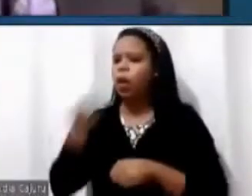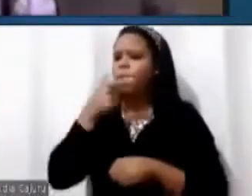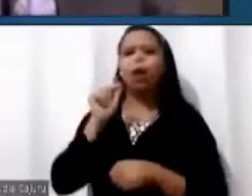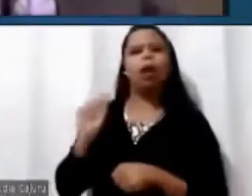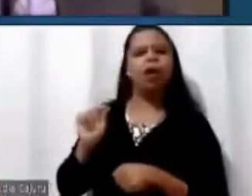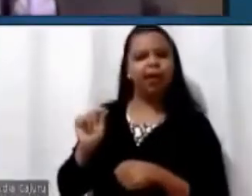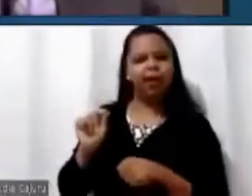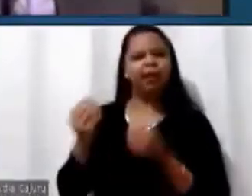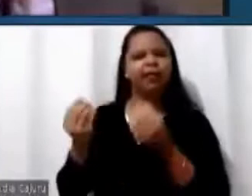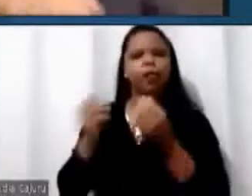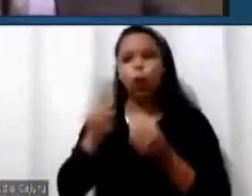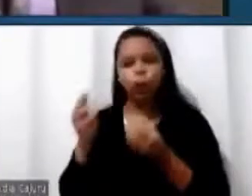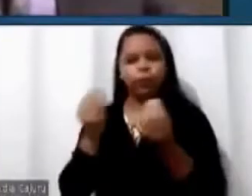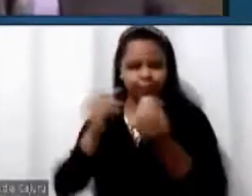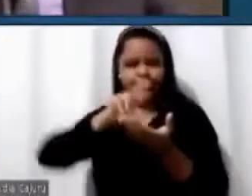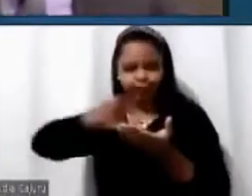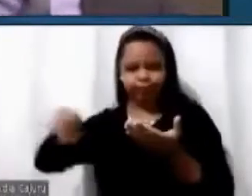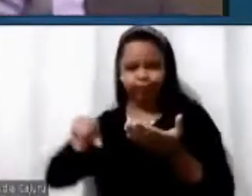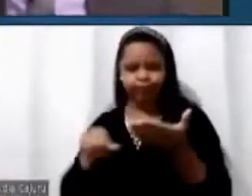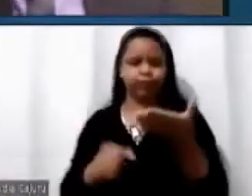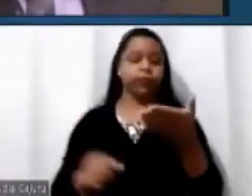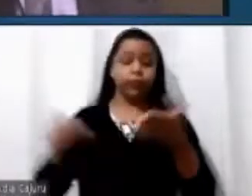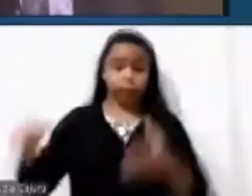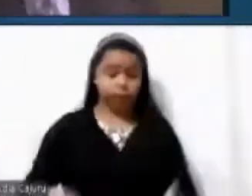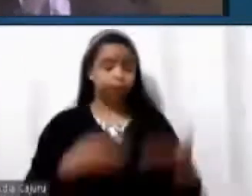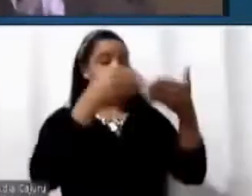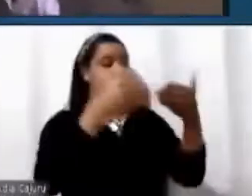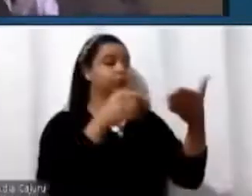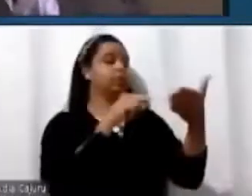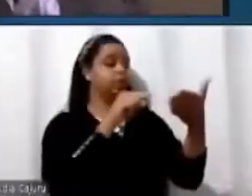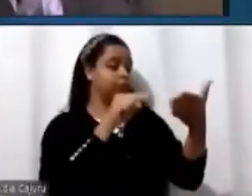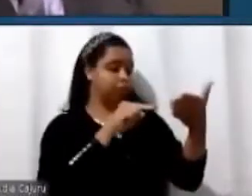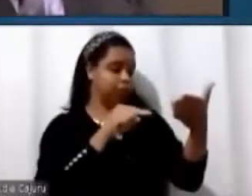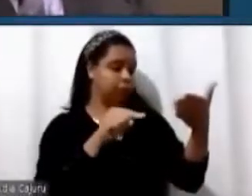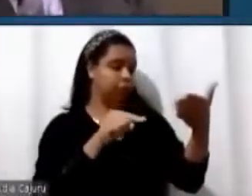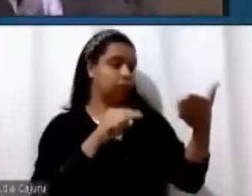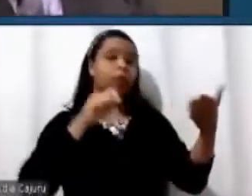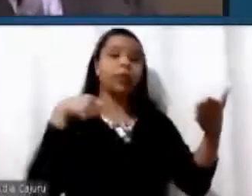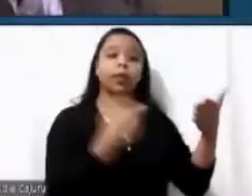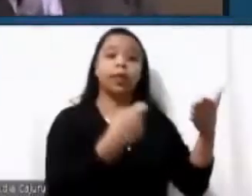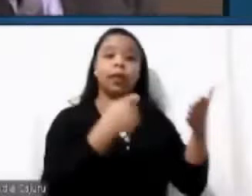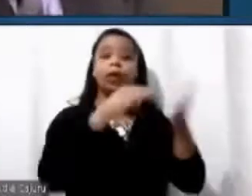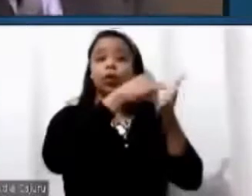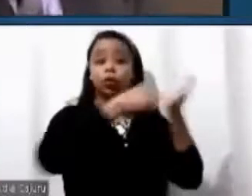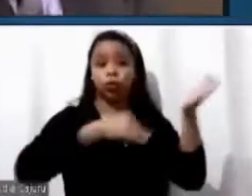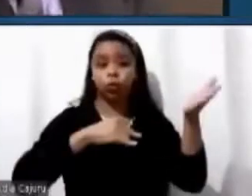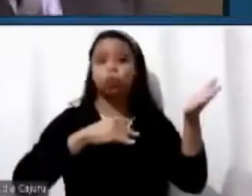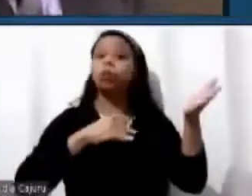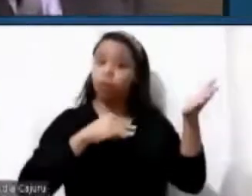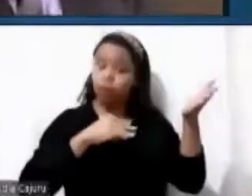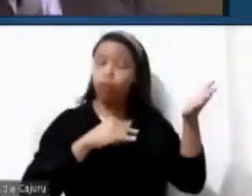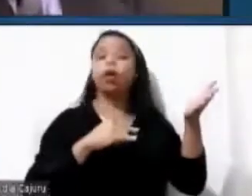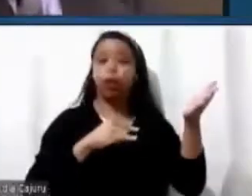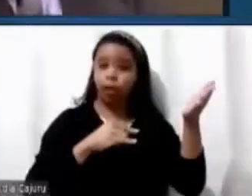Conselho Federal de Medicina, que define o prontuário médico como esse documento também, que serve para a